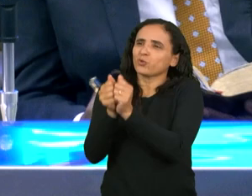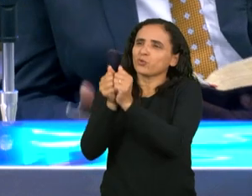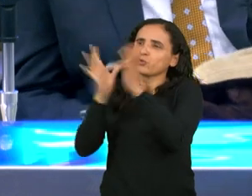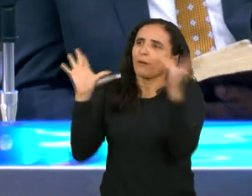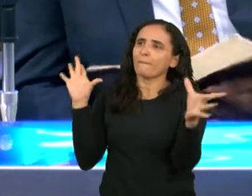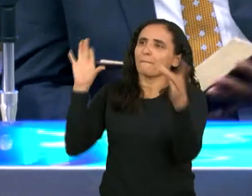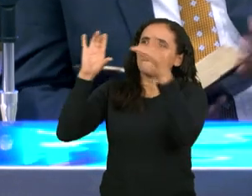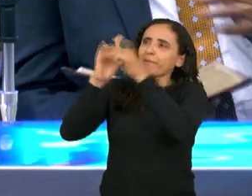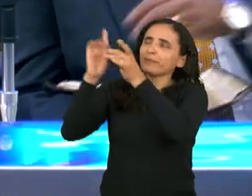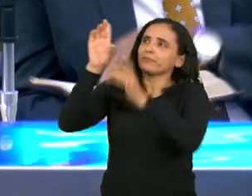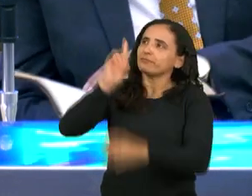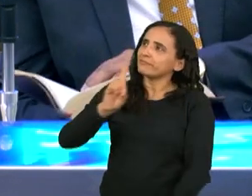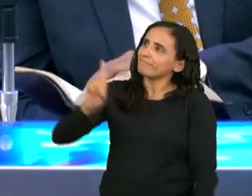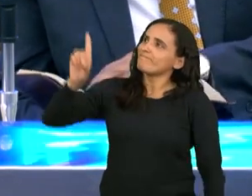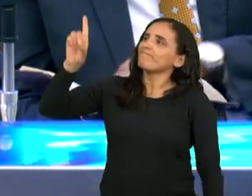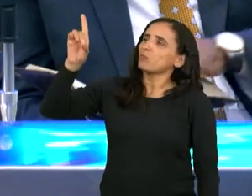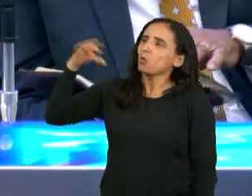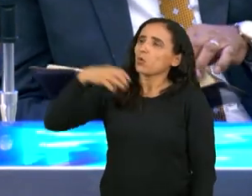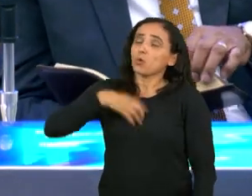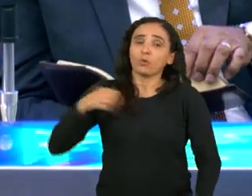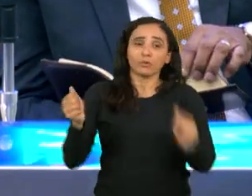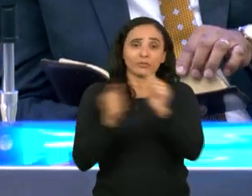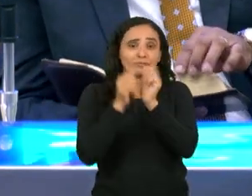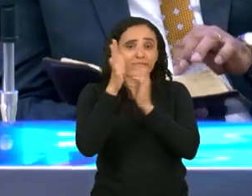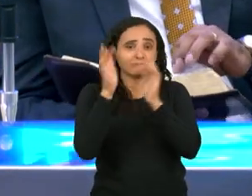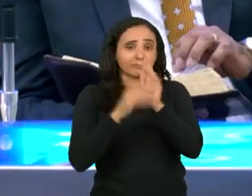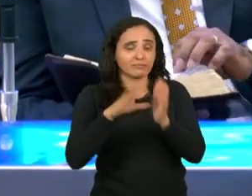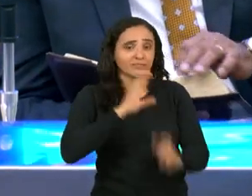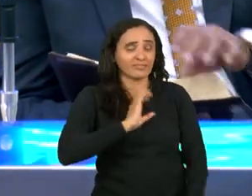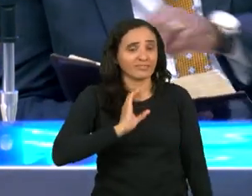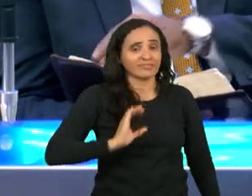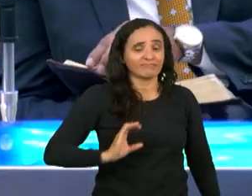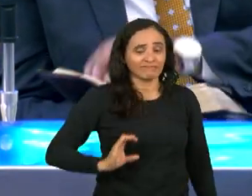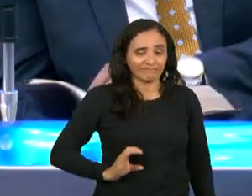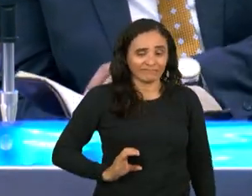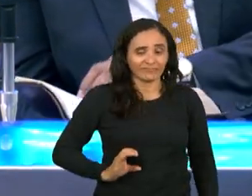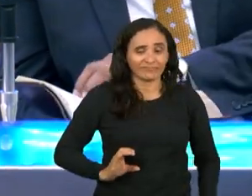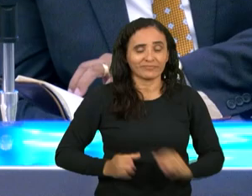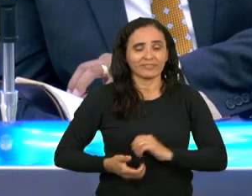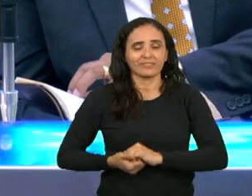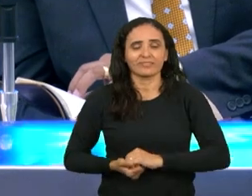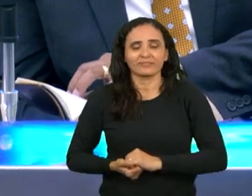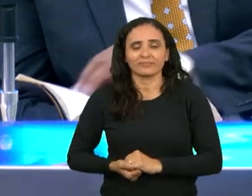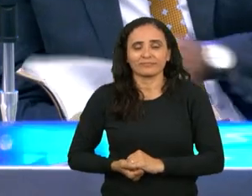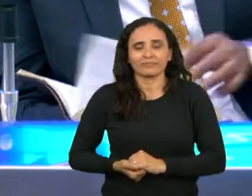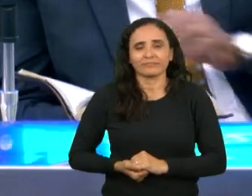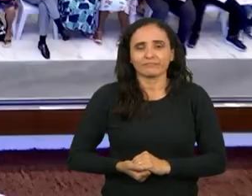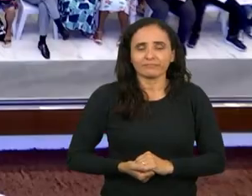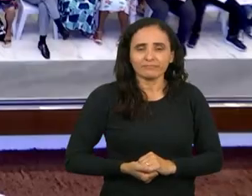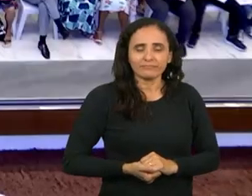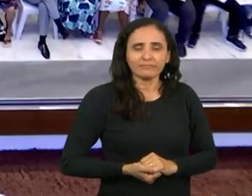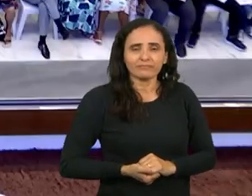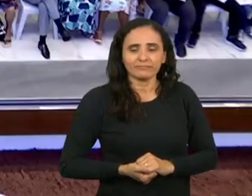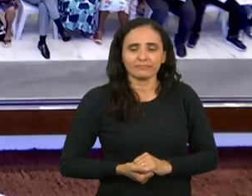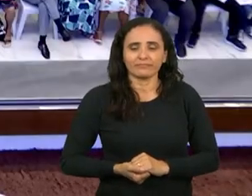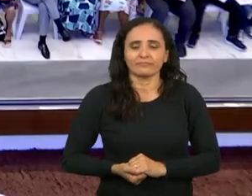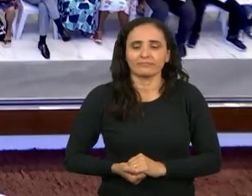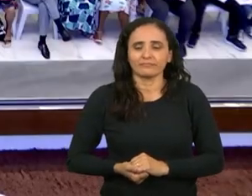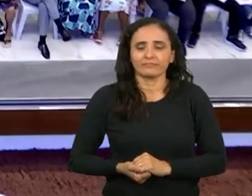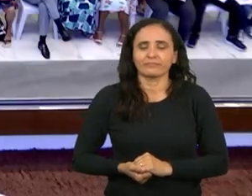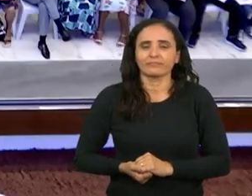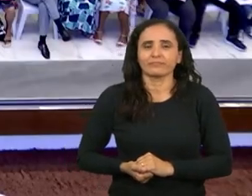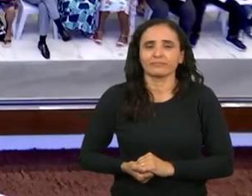lugares Celestiais em Cristo Jesus eu aposto diz para